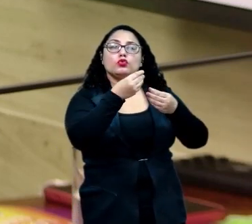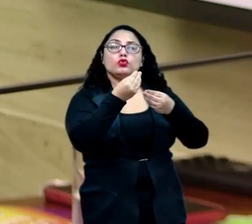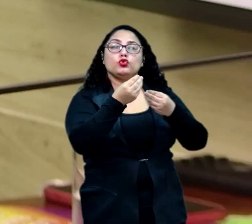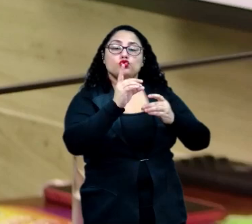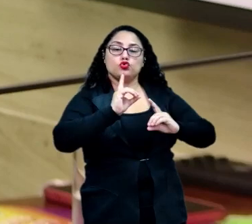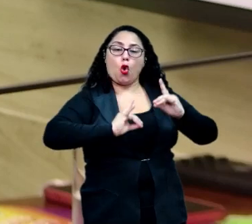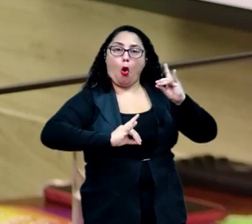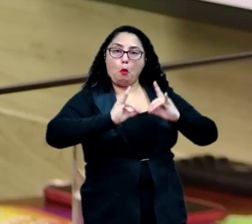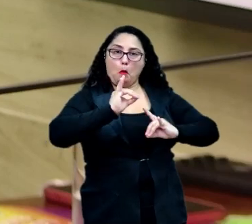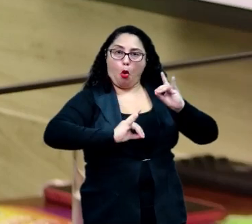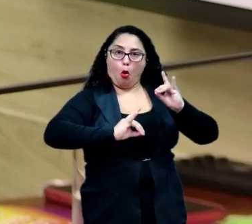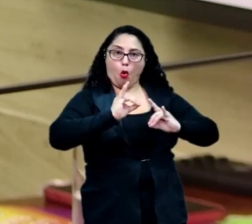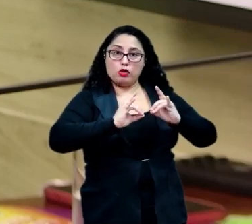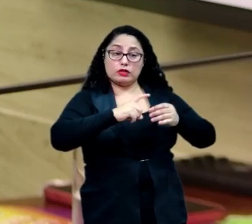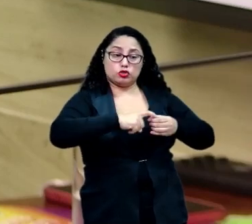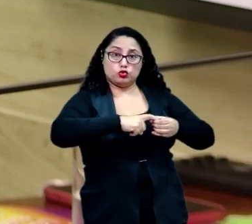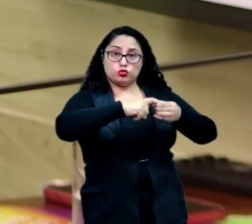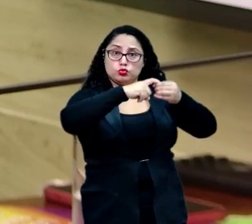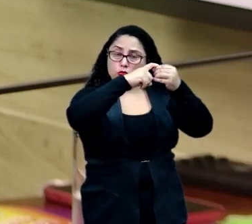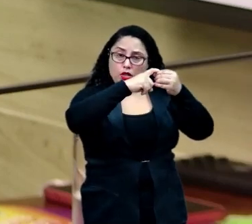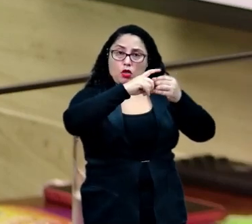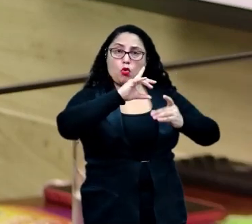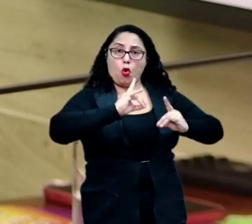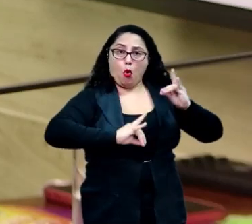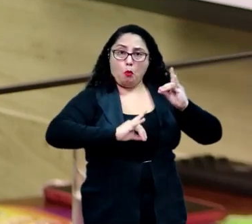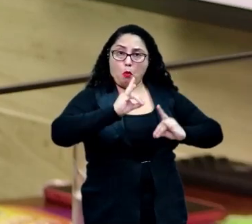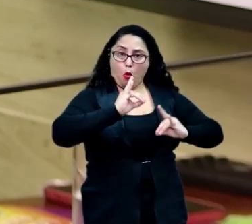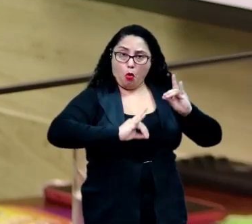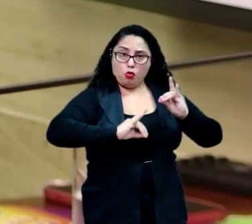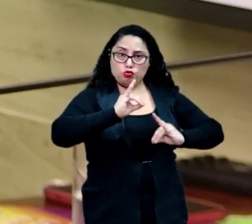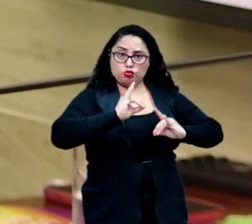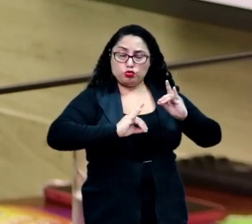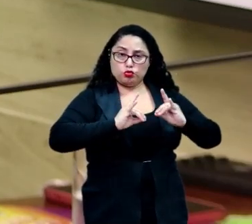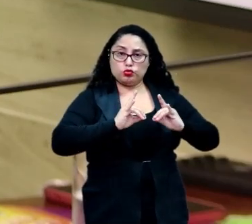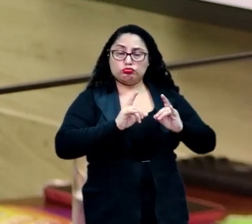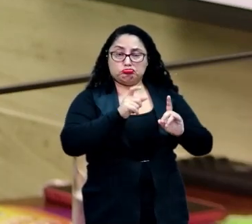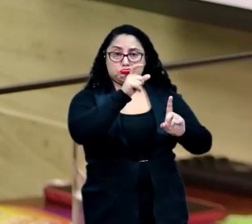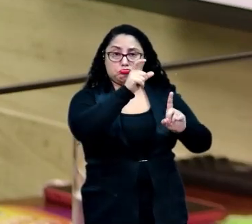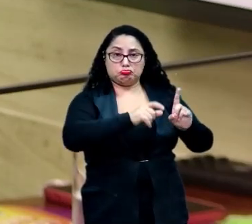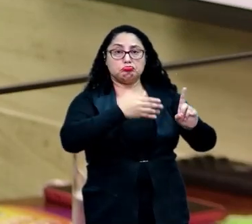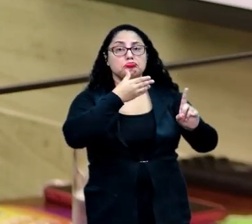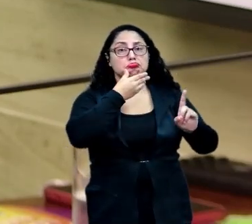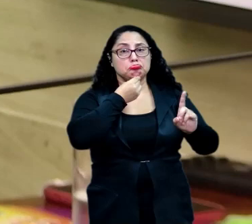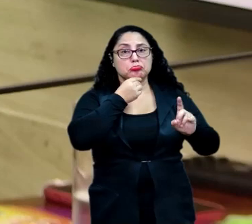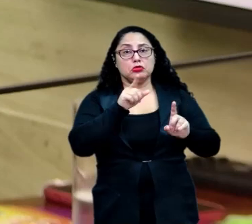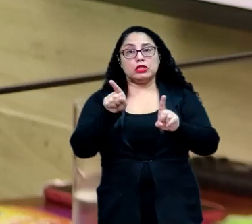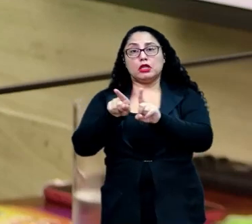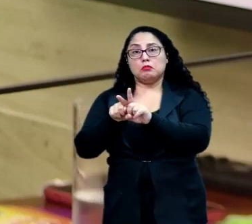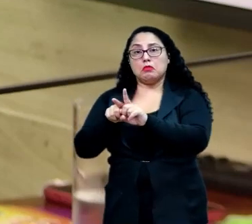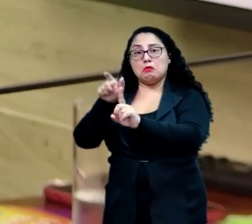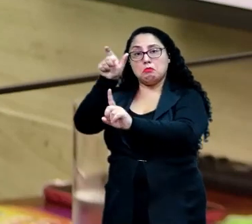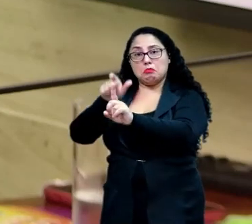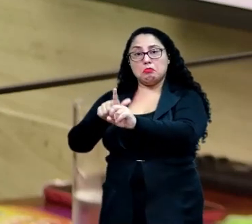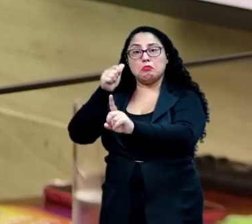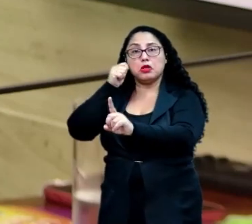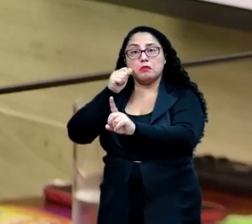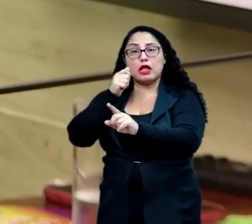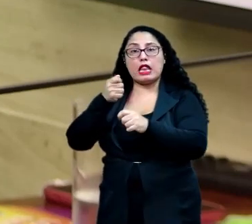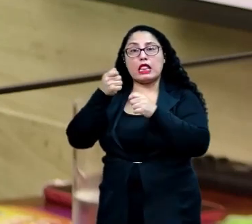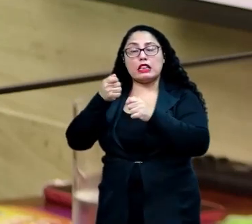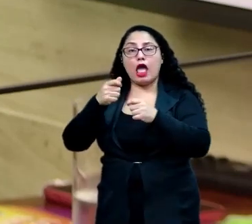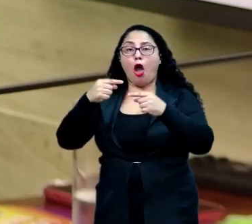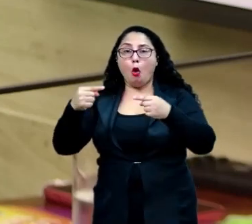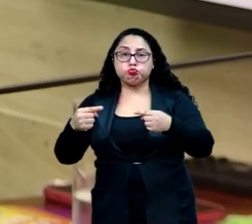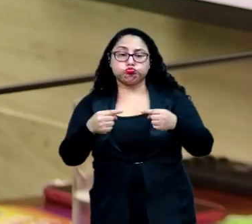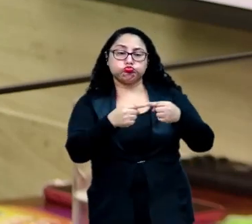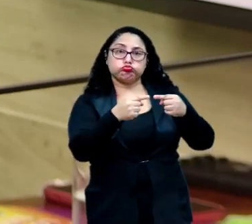dos hormônios. Interrupção dos hormônios, tanto masculinos quanto femininos, para tentar